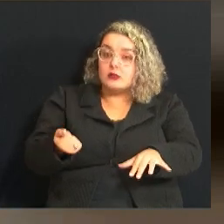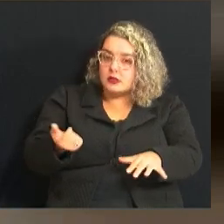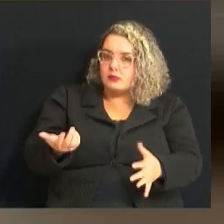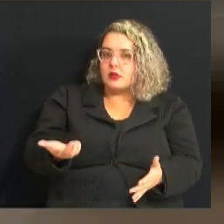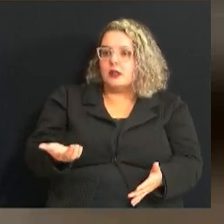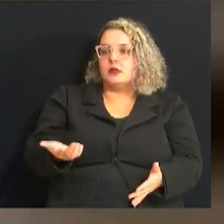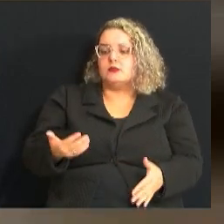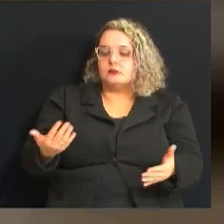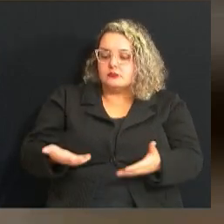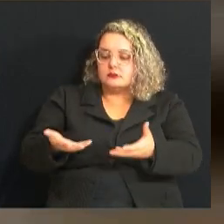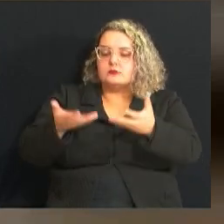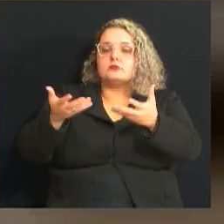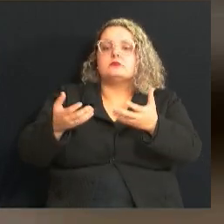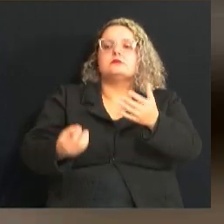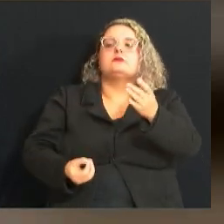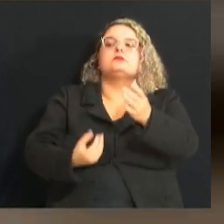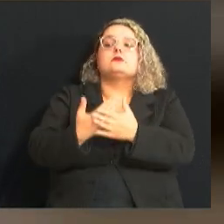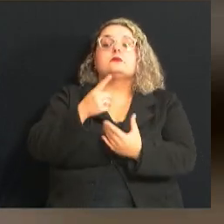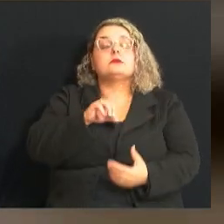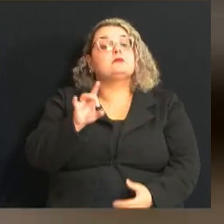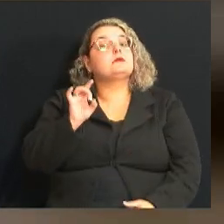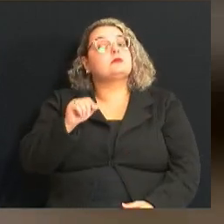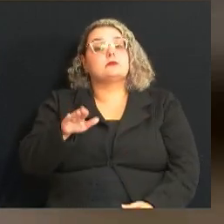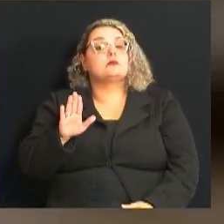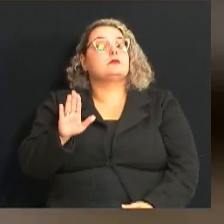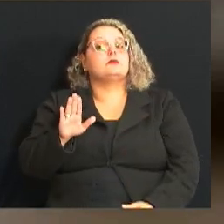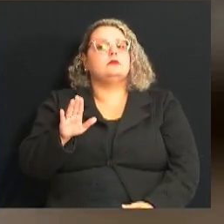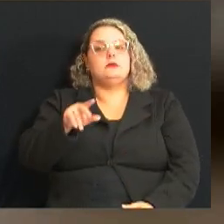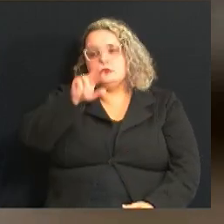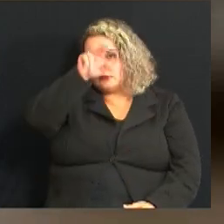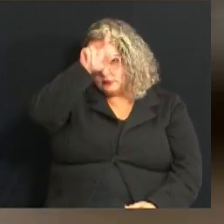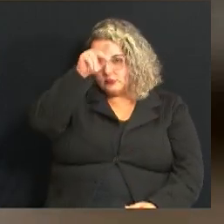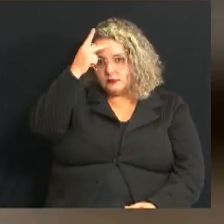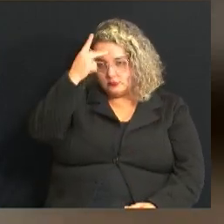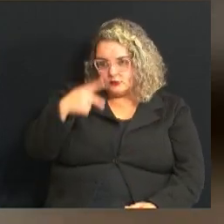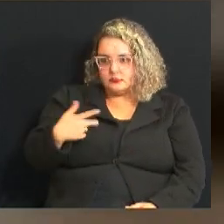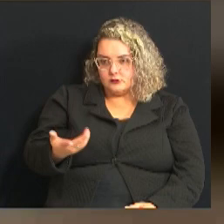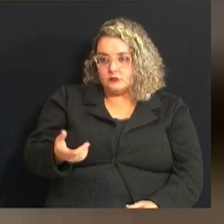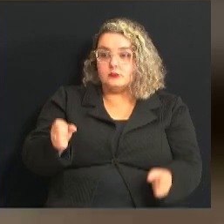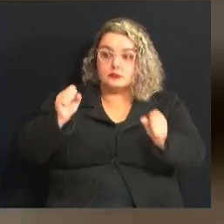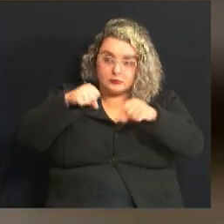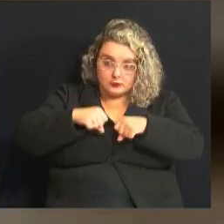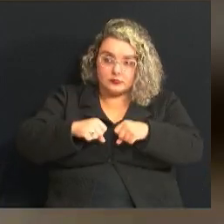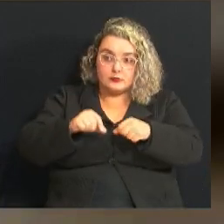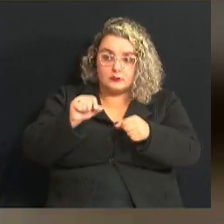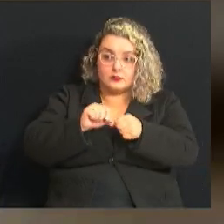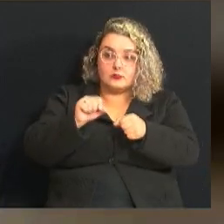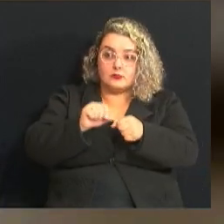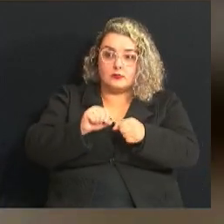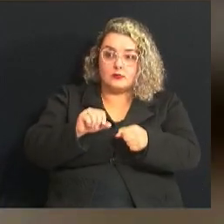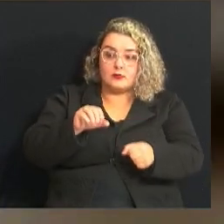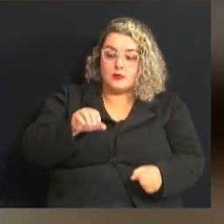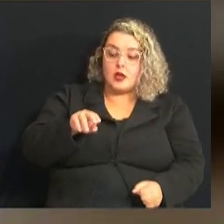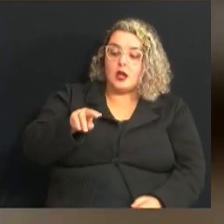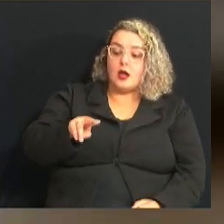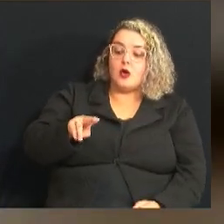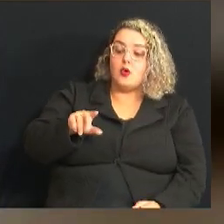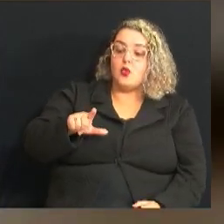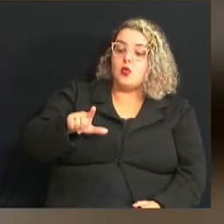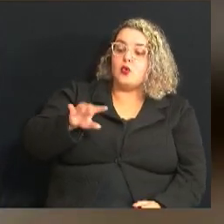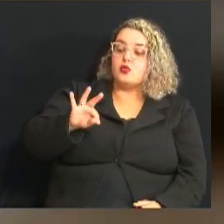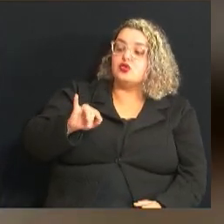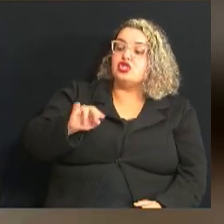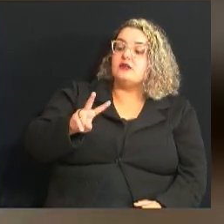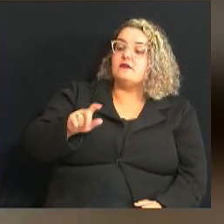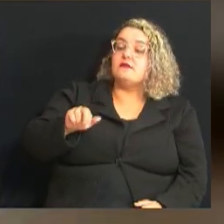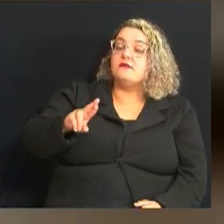aí nós criaremos não mais os insetos propriamente, mas faremos cultura dessas bactérias em que o